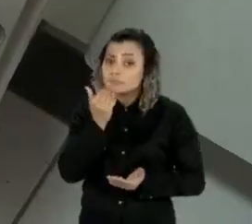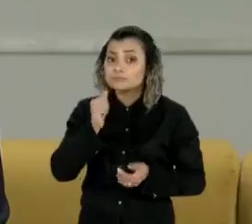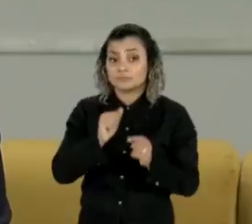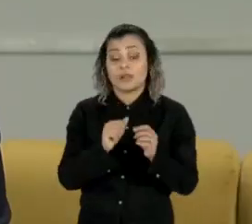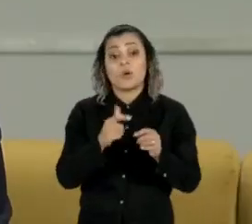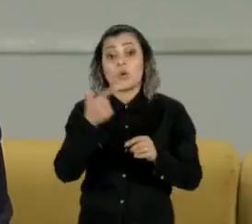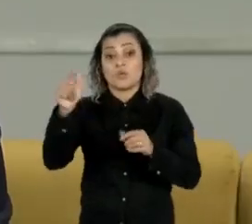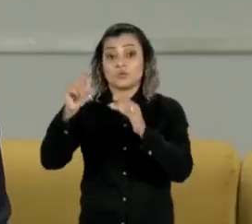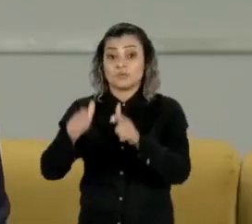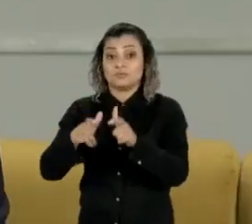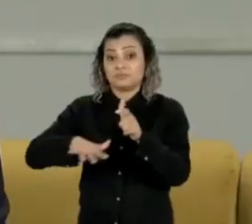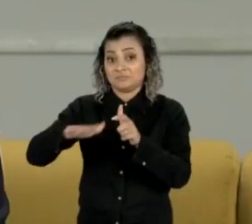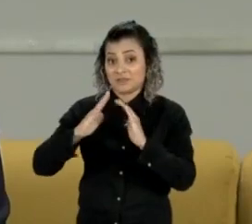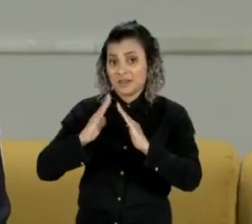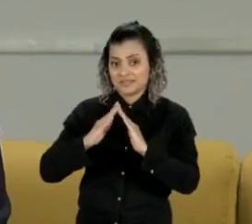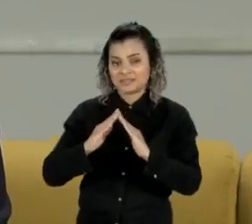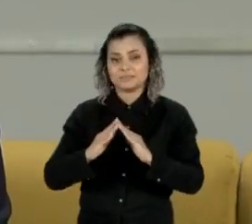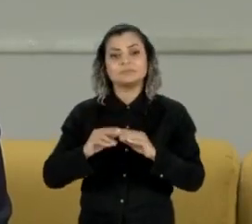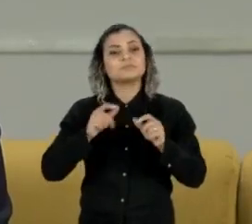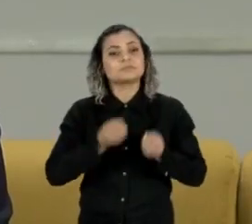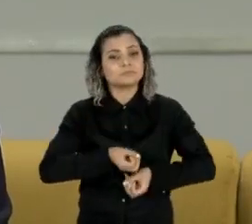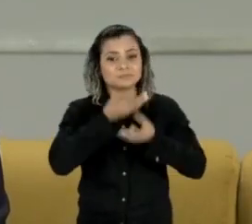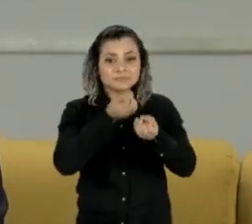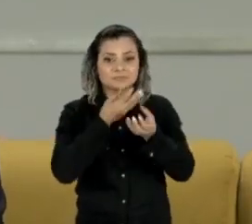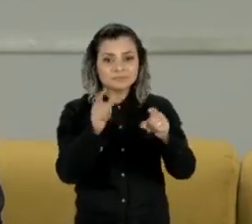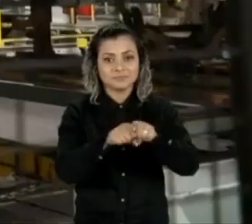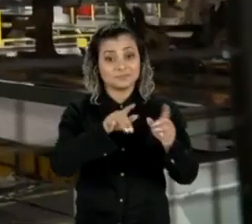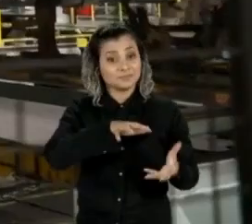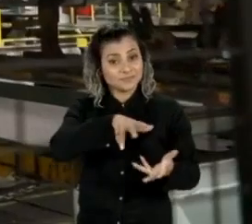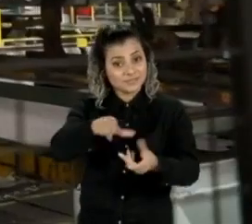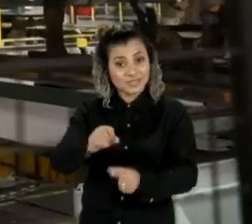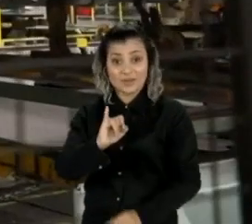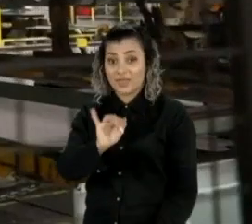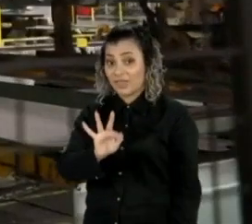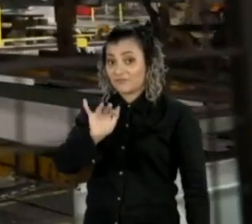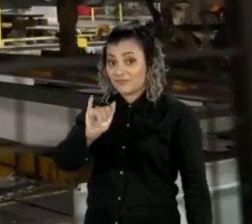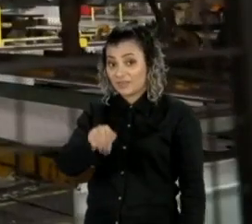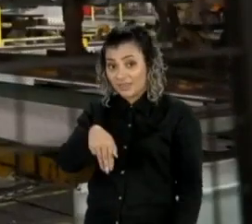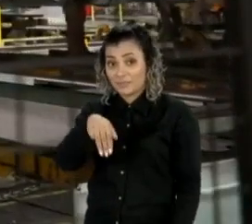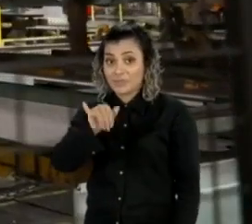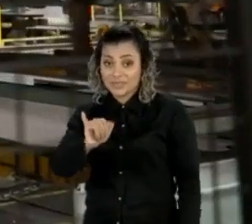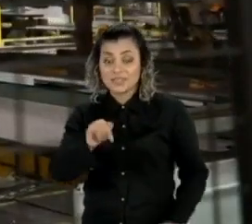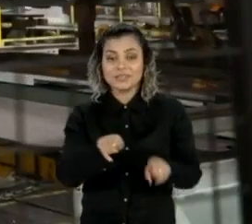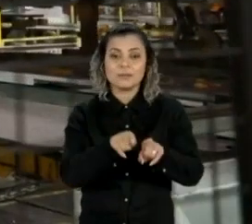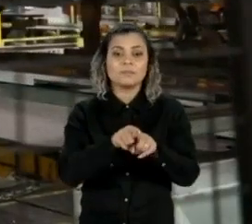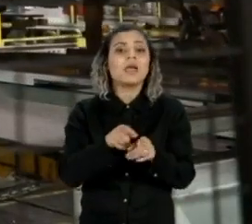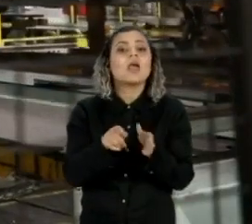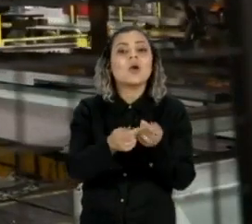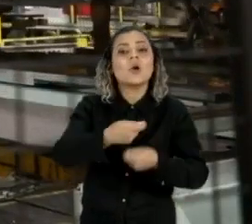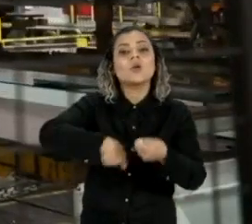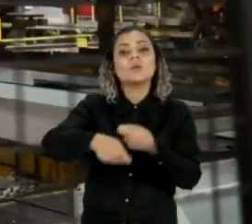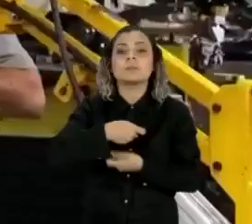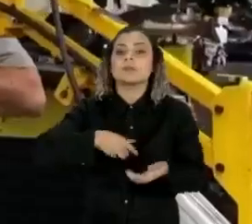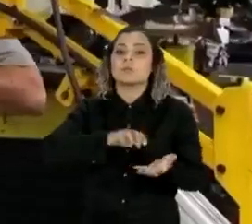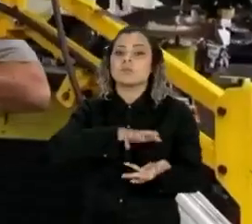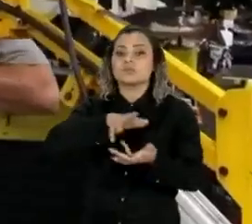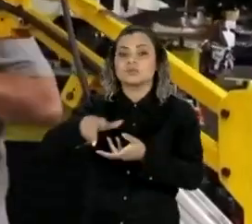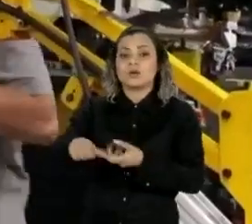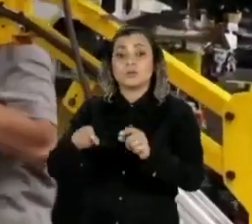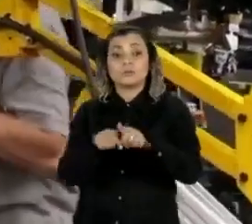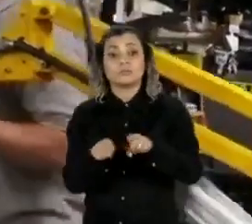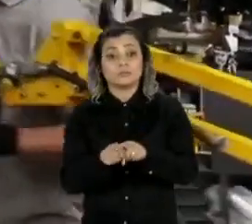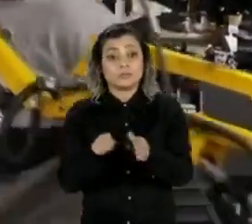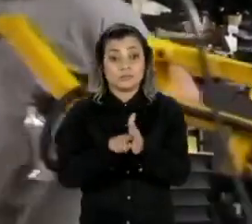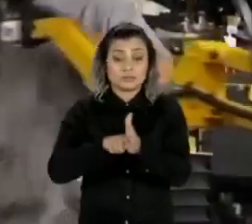casa. Nas notícias internacionais, o FMI reduz a previsão de crescimento para a economia mundial este ano, para o menor índice